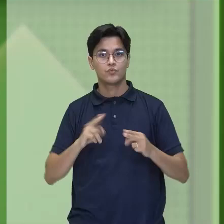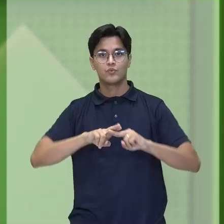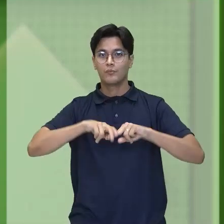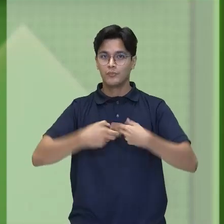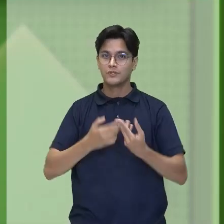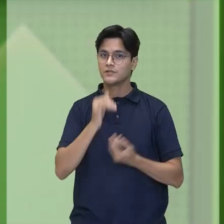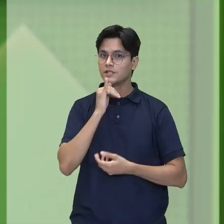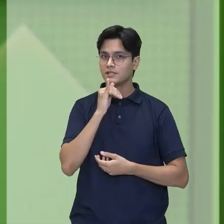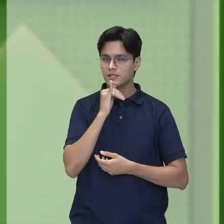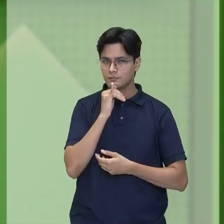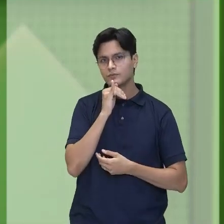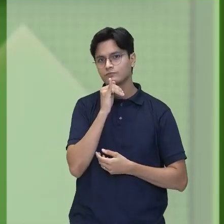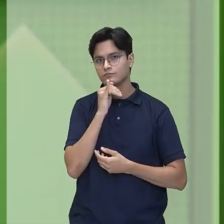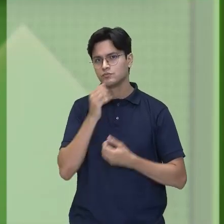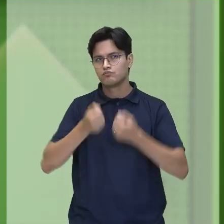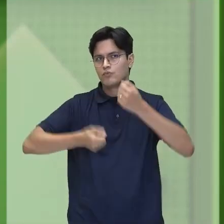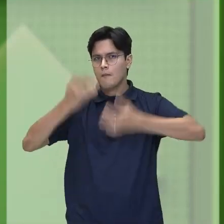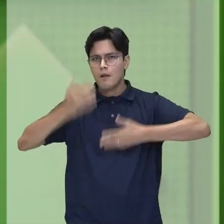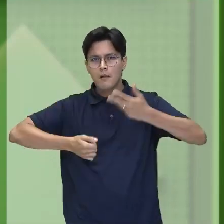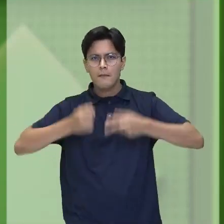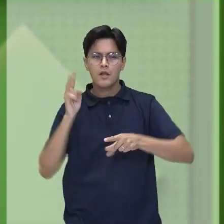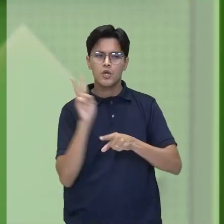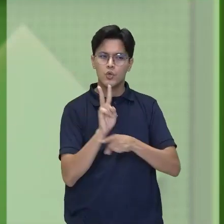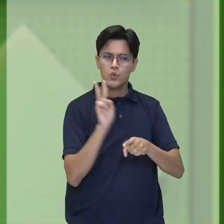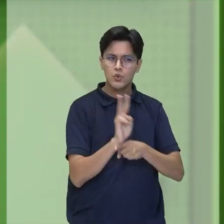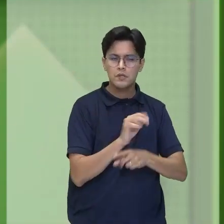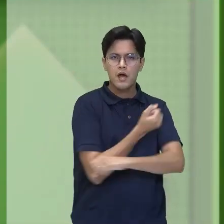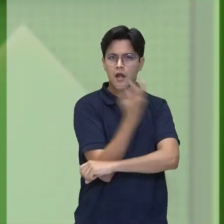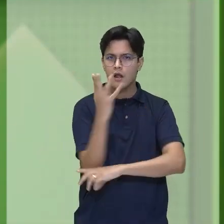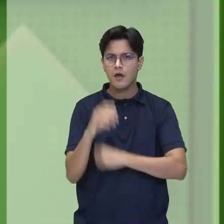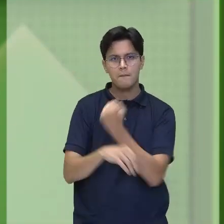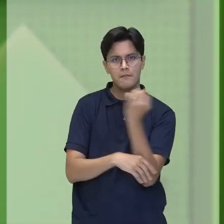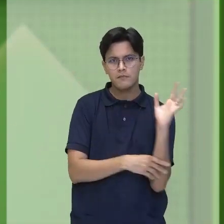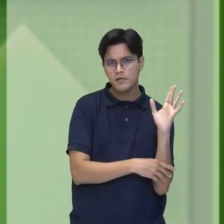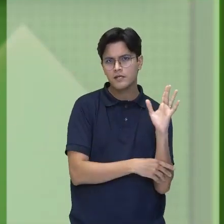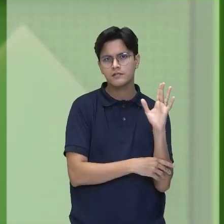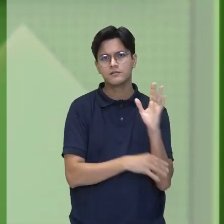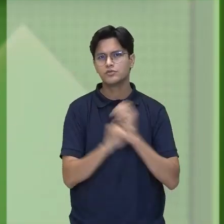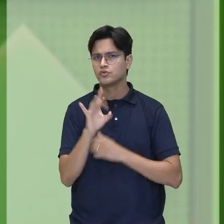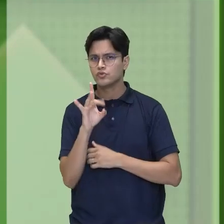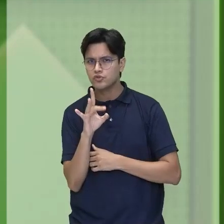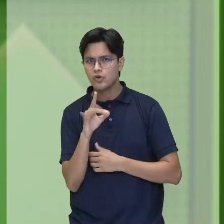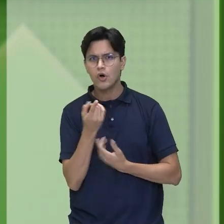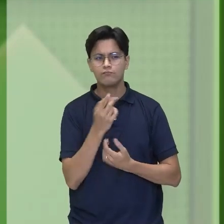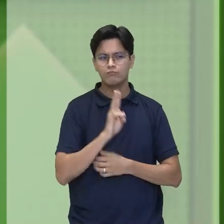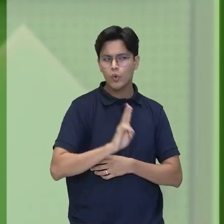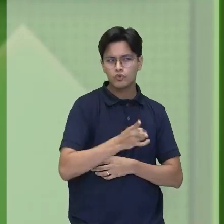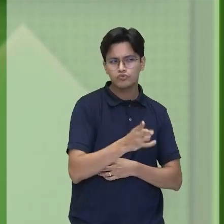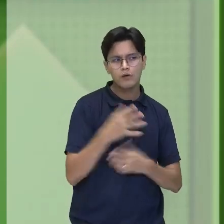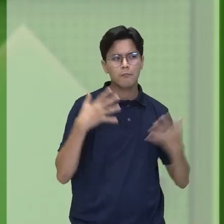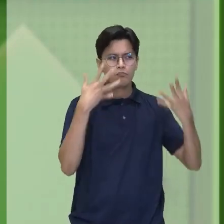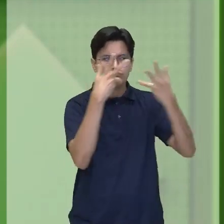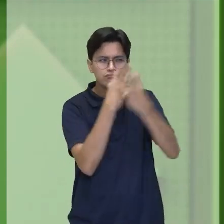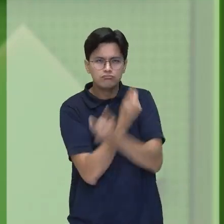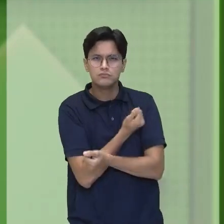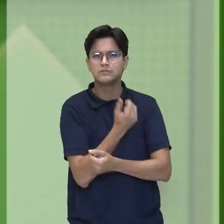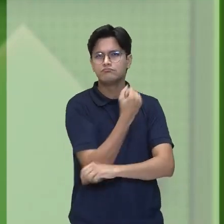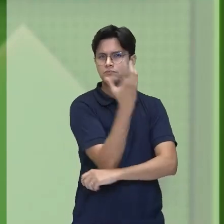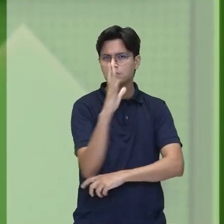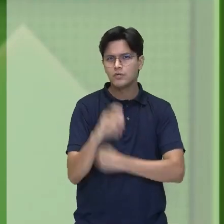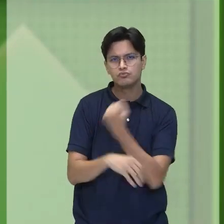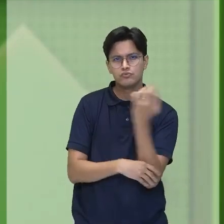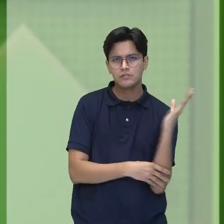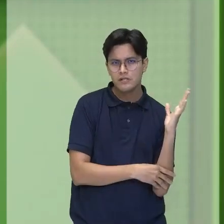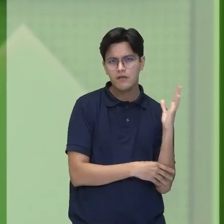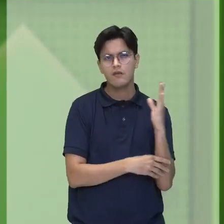de preservação ambiental, não é apenas pela beleza da natureza, né, para manter o equilíbrio ecológico, mas também para a manutenção da